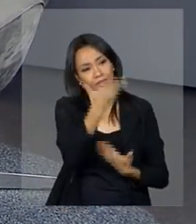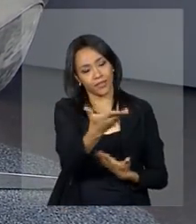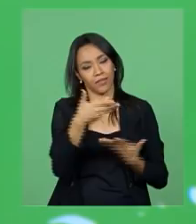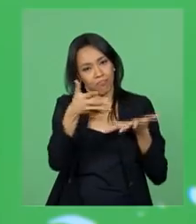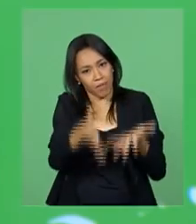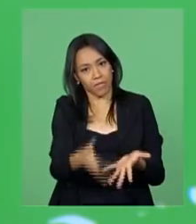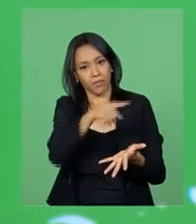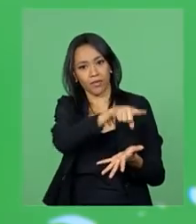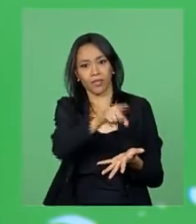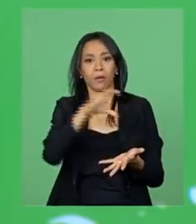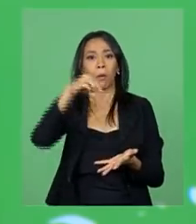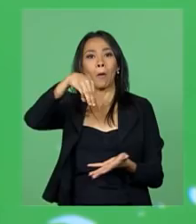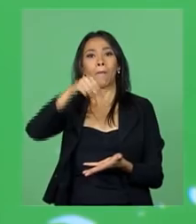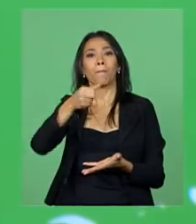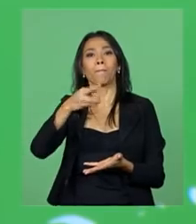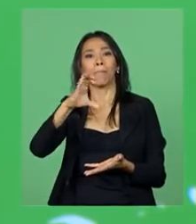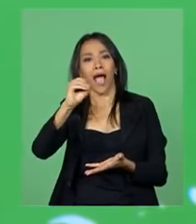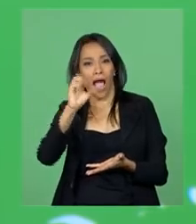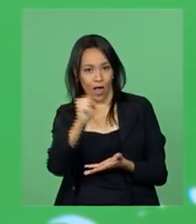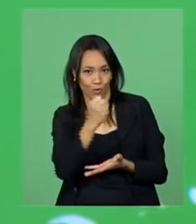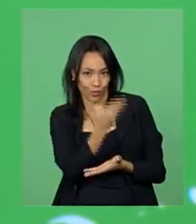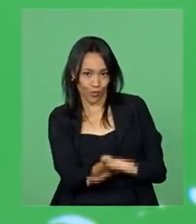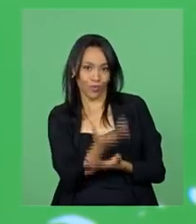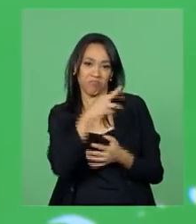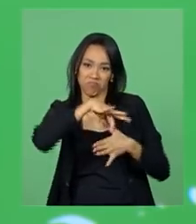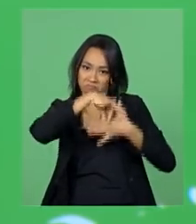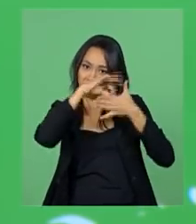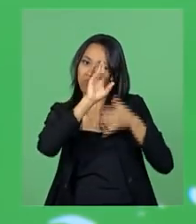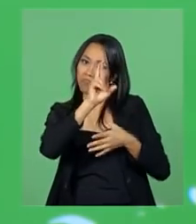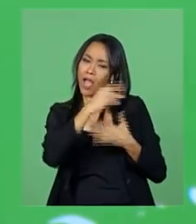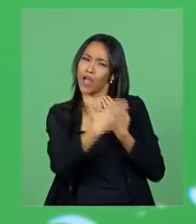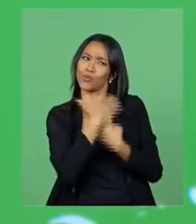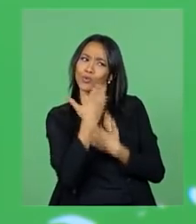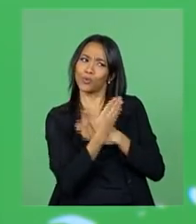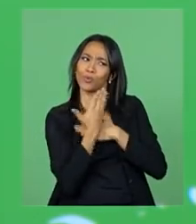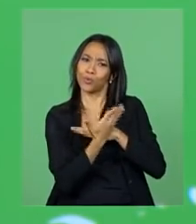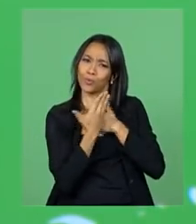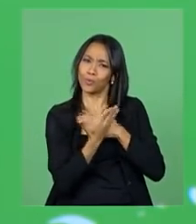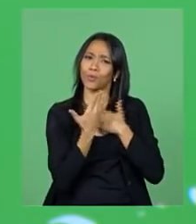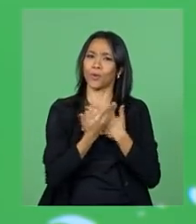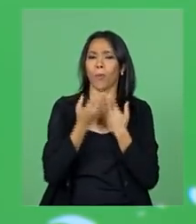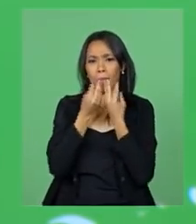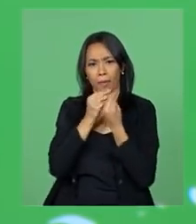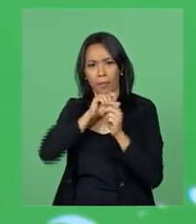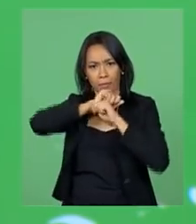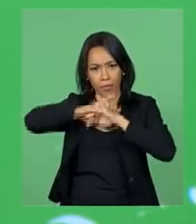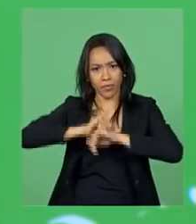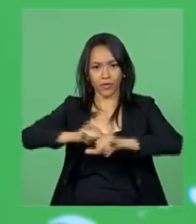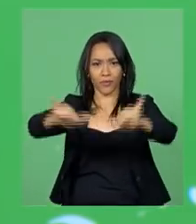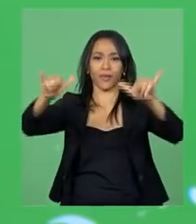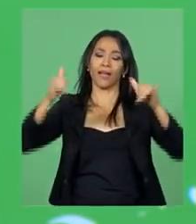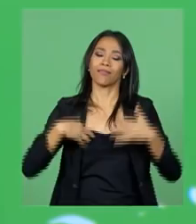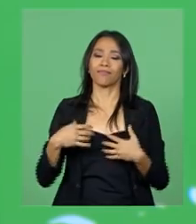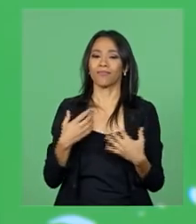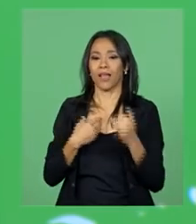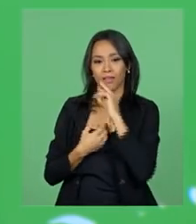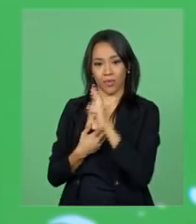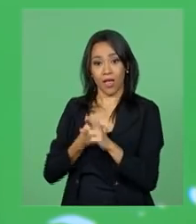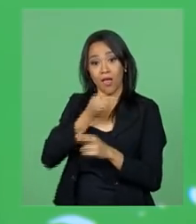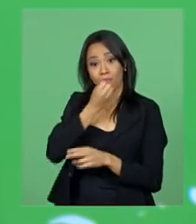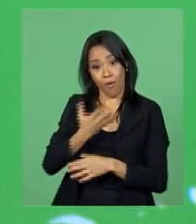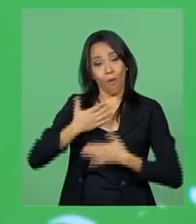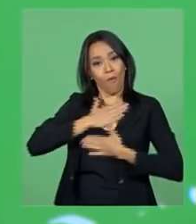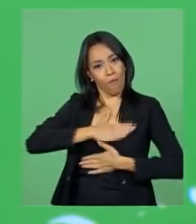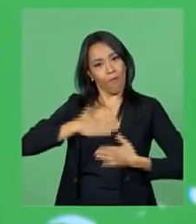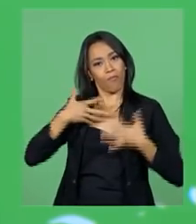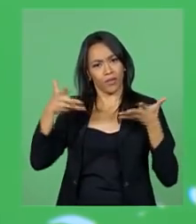que representou muito bem aqui a Força Aérea Brasileira e nos ajudou muito nessa transmissão. Obrigado, Major. É sempre muito bom participar com vocês